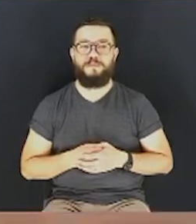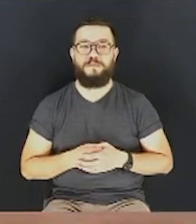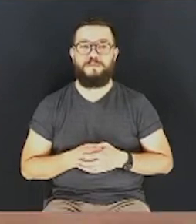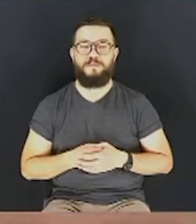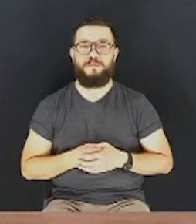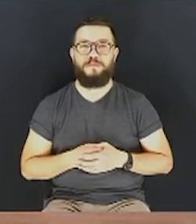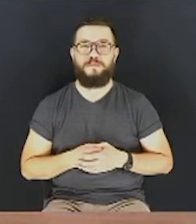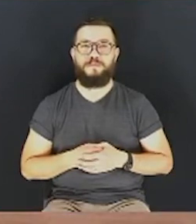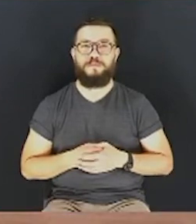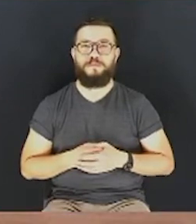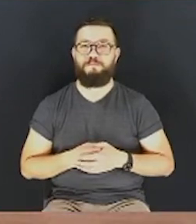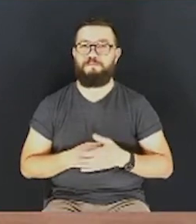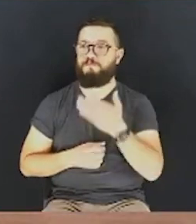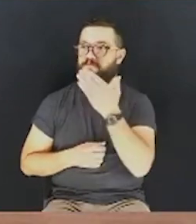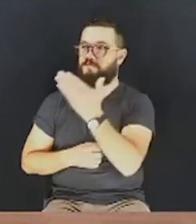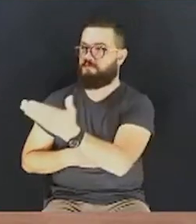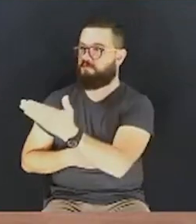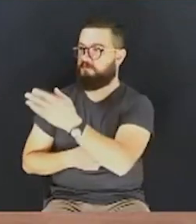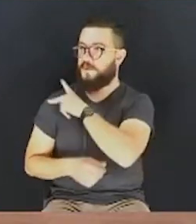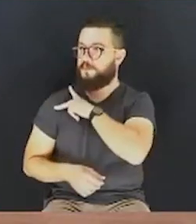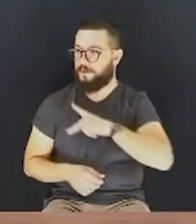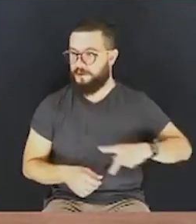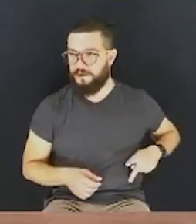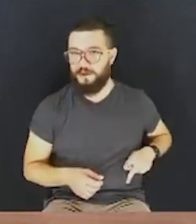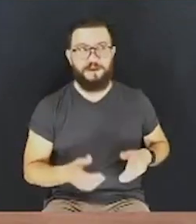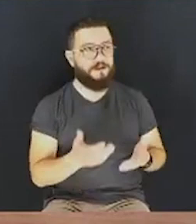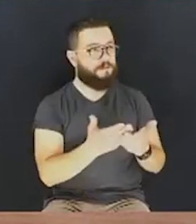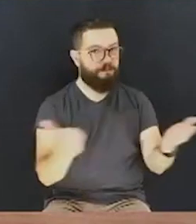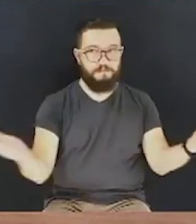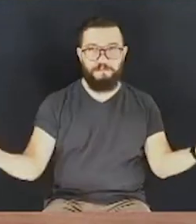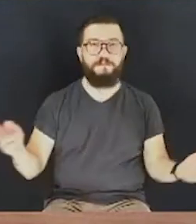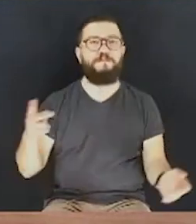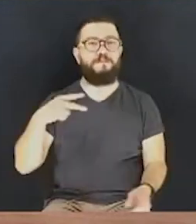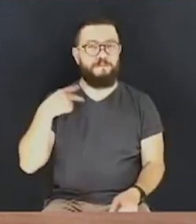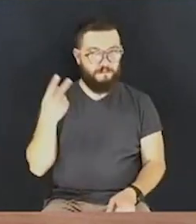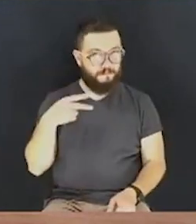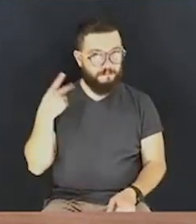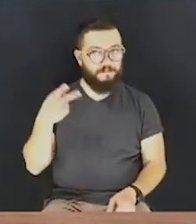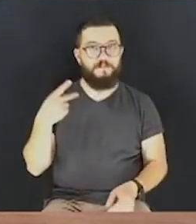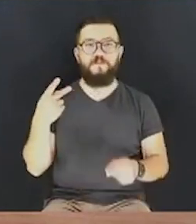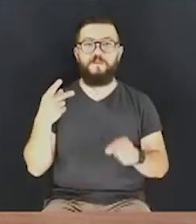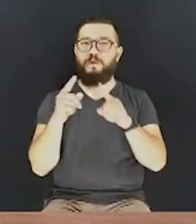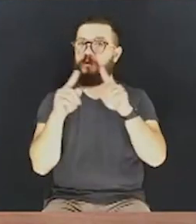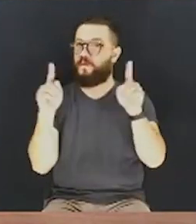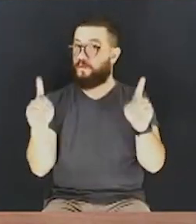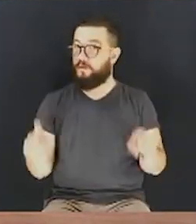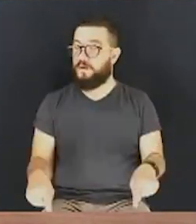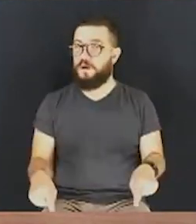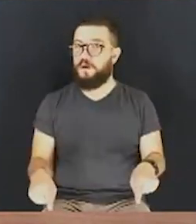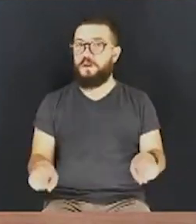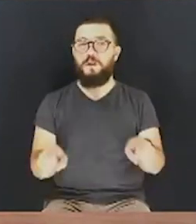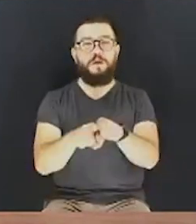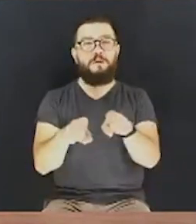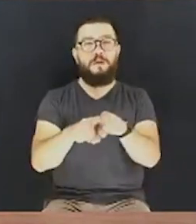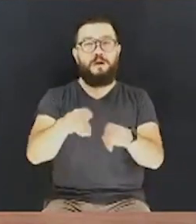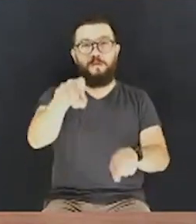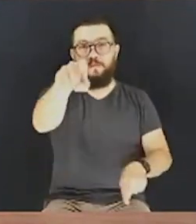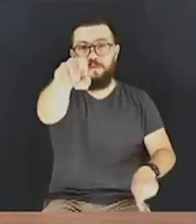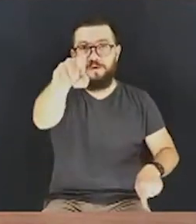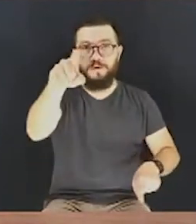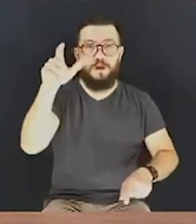senhores vereadores e senhoras vereadoras, servidores da casa, todos que acompanham essa sessão, bom